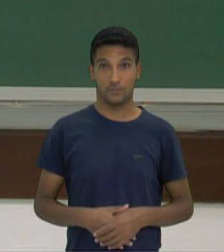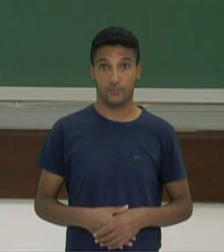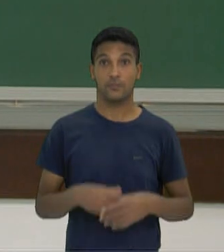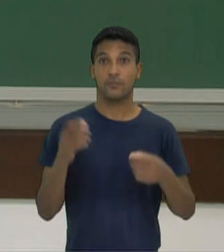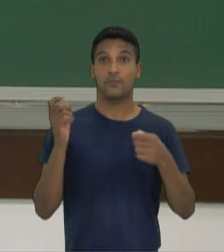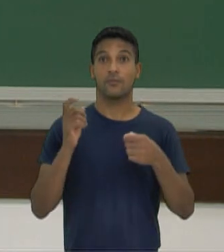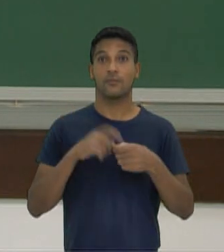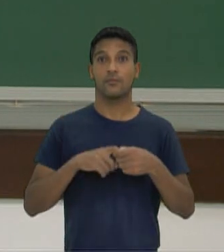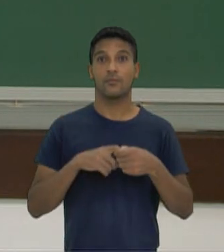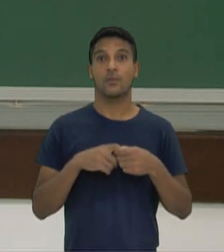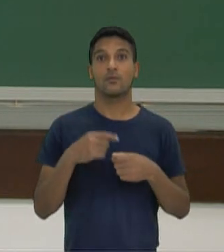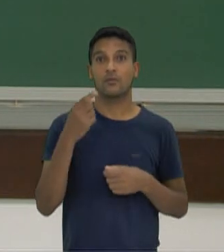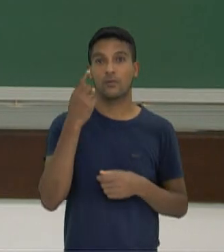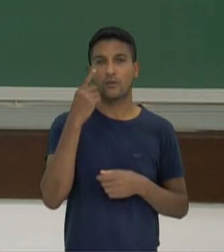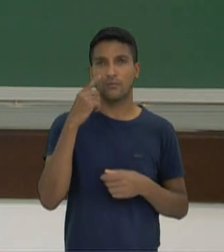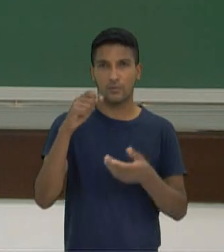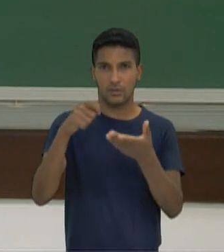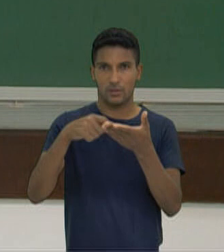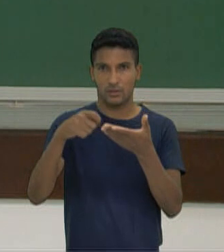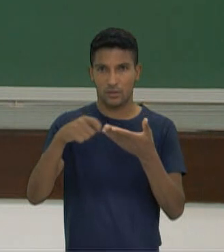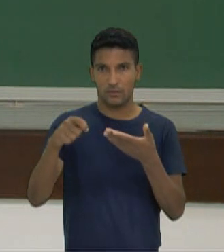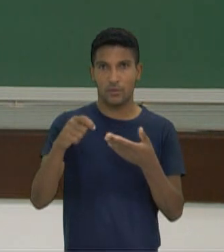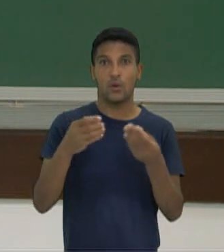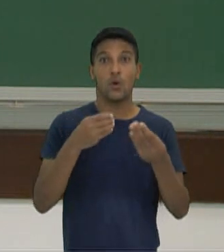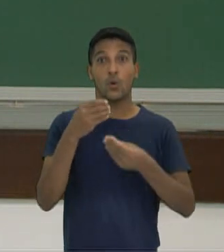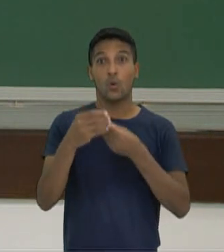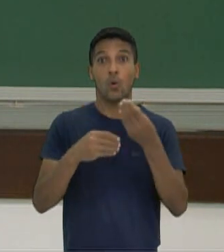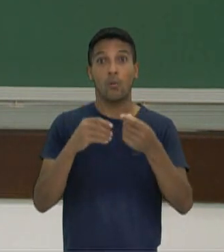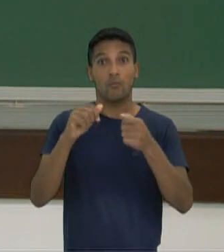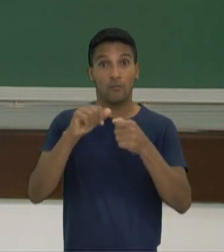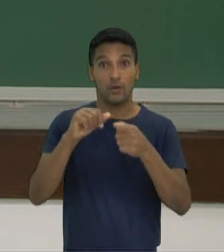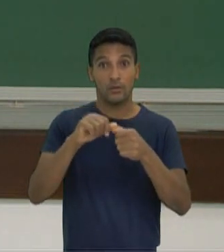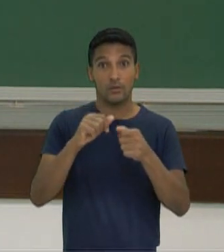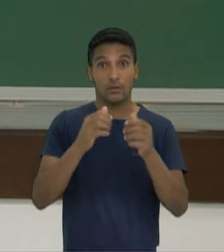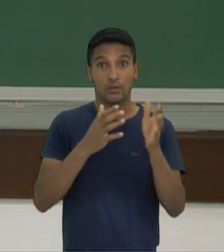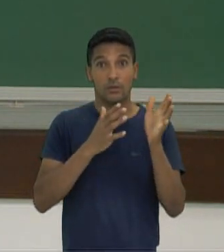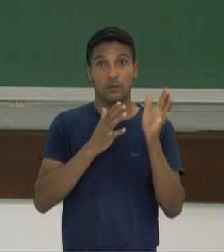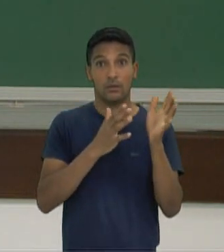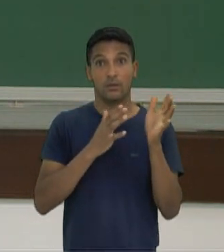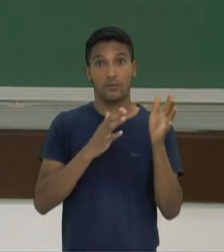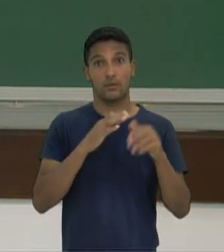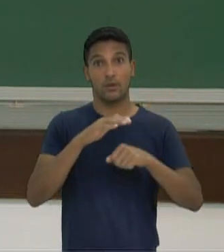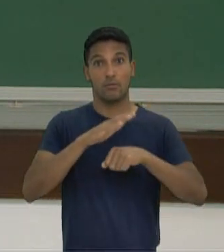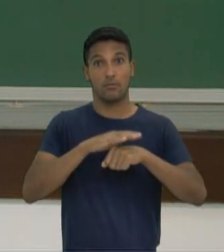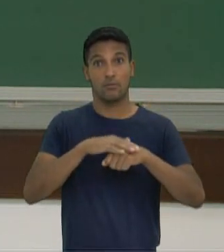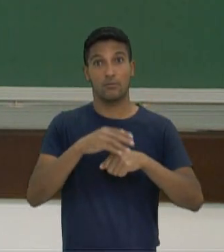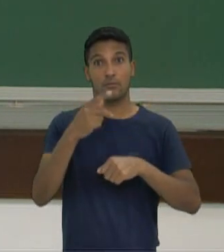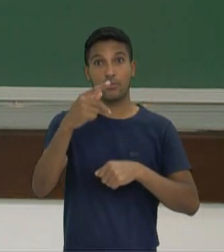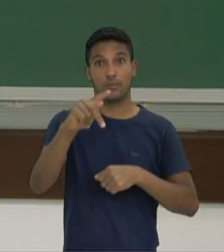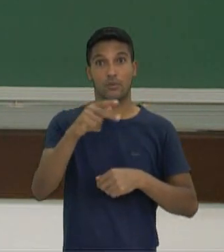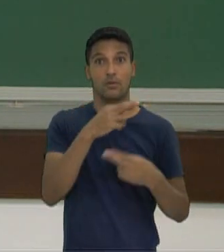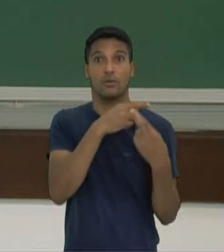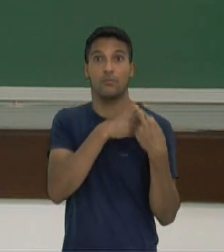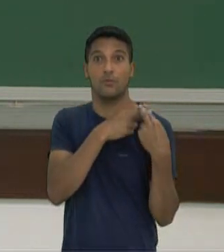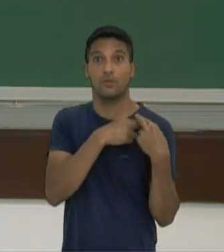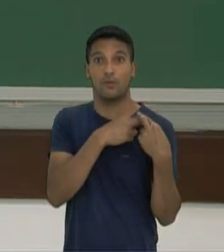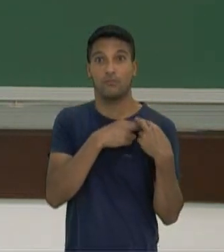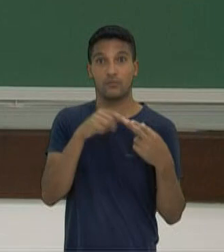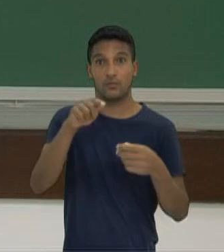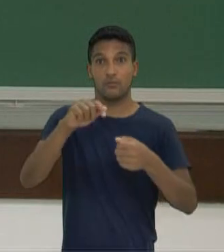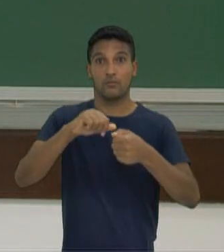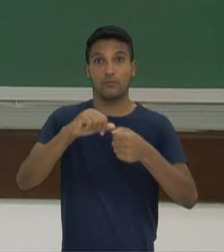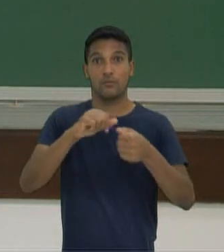Então, você fez a sua anotação de como proceder, né, de como planejar a nossa produção de entrevista. Tenho algumas sugestões aqui para você.